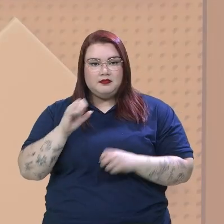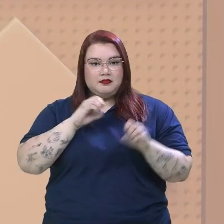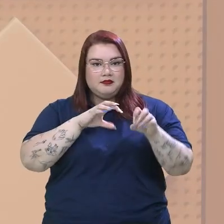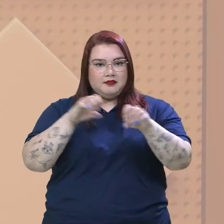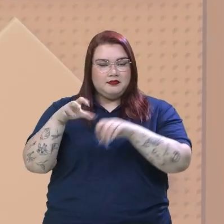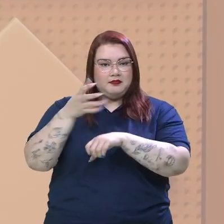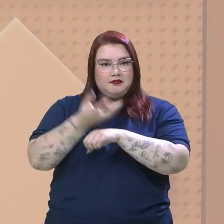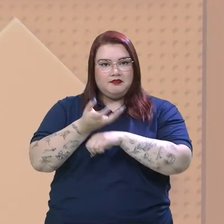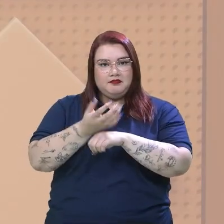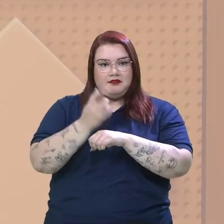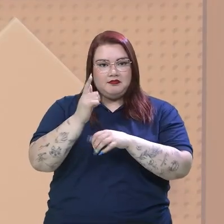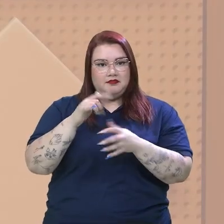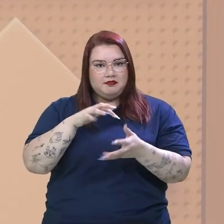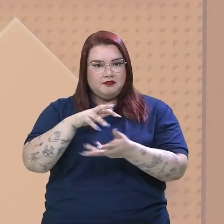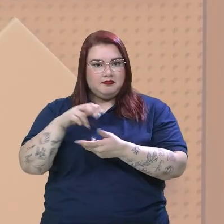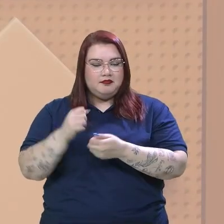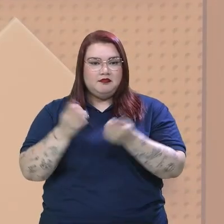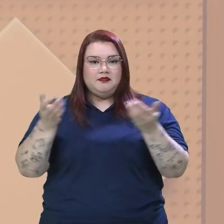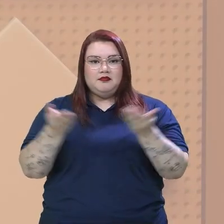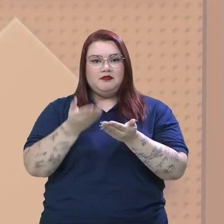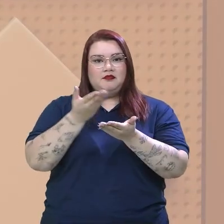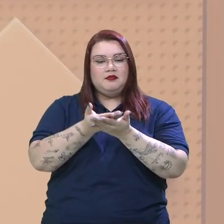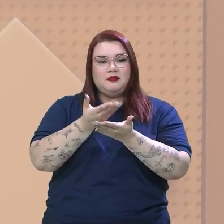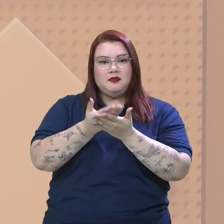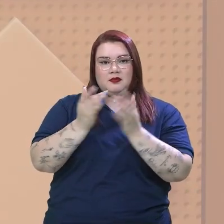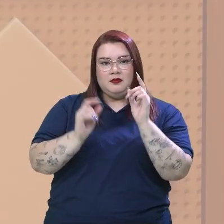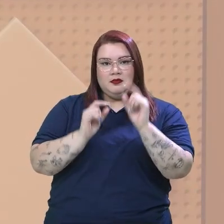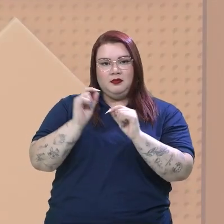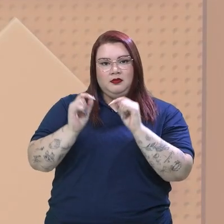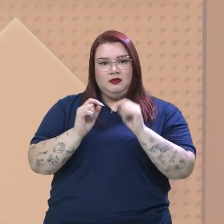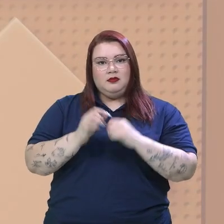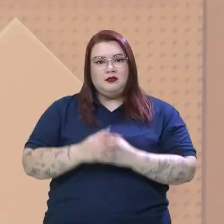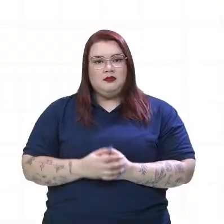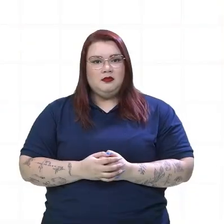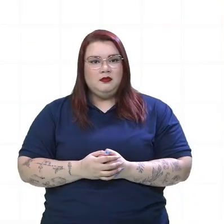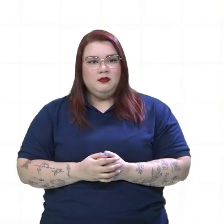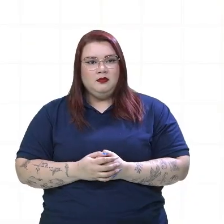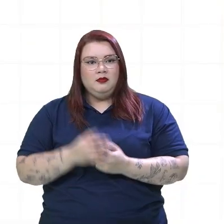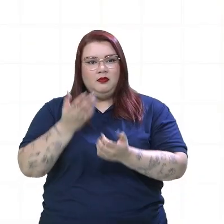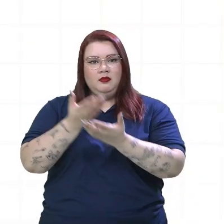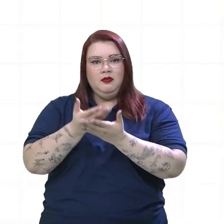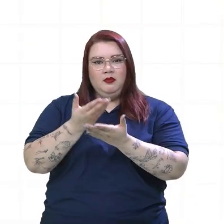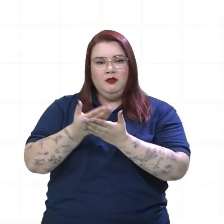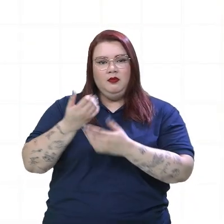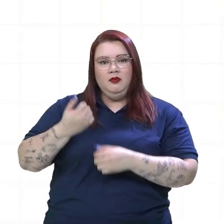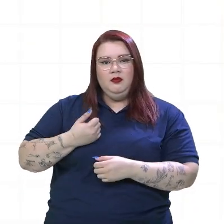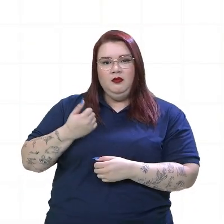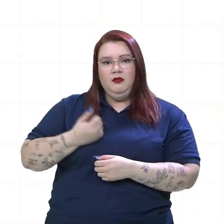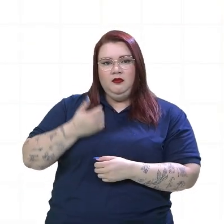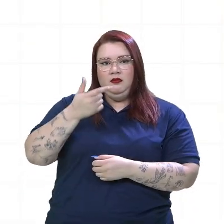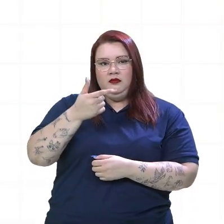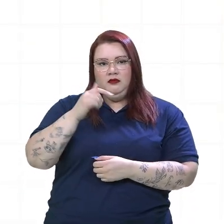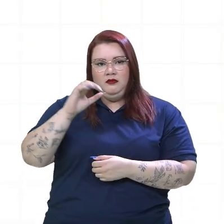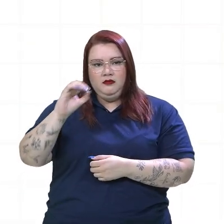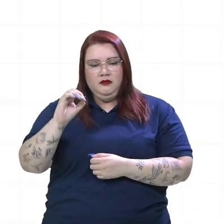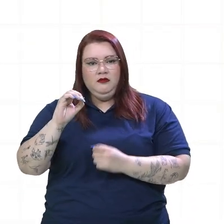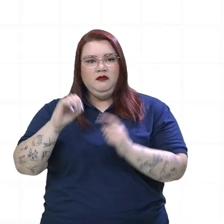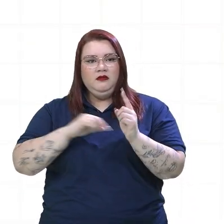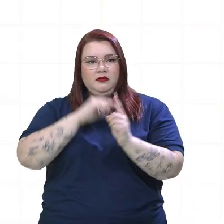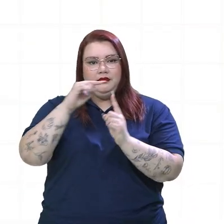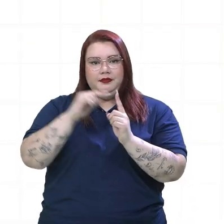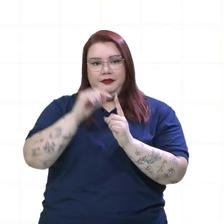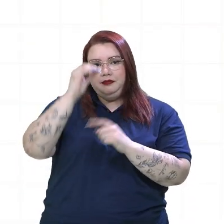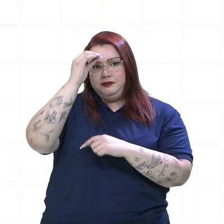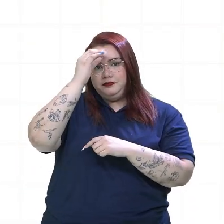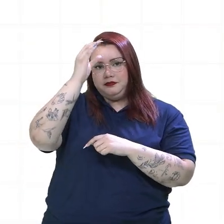de Geografia. Vamos verificar o número da nossa aula? Então, temos aí a nossa aula de número 20, com o